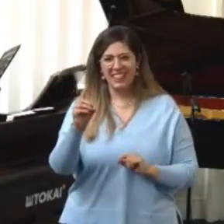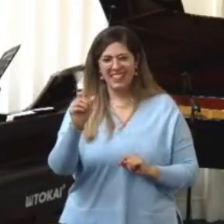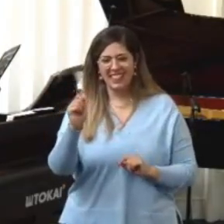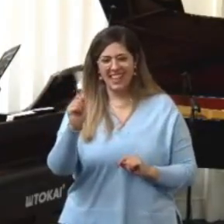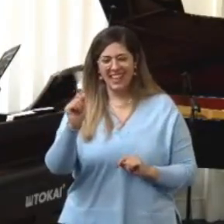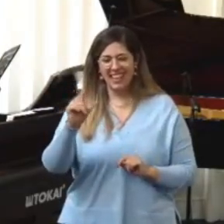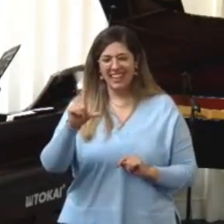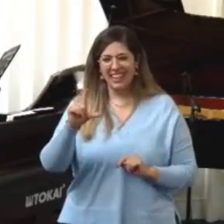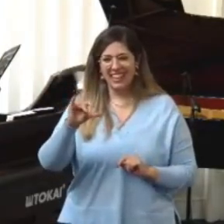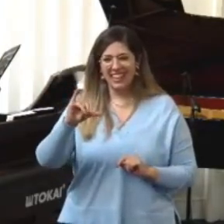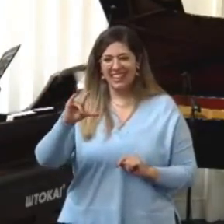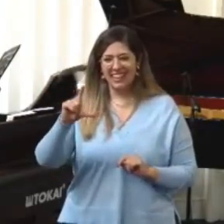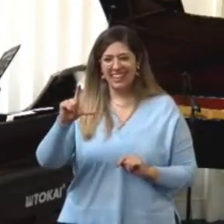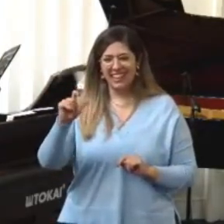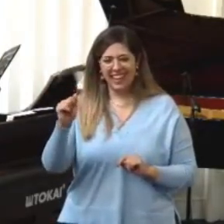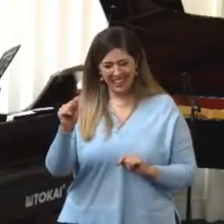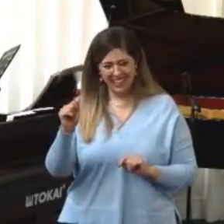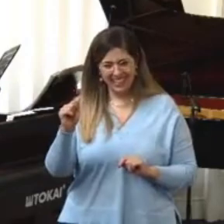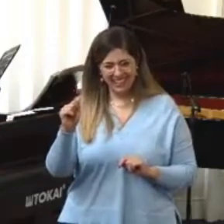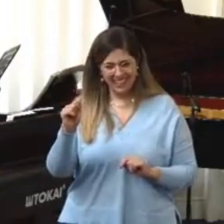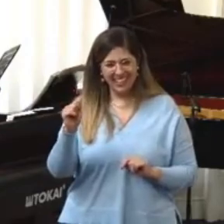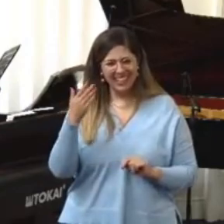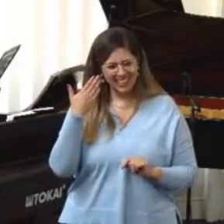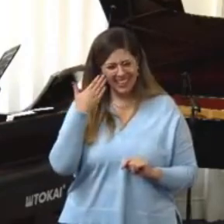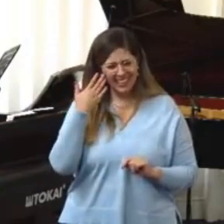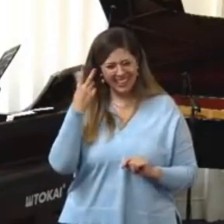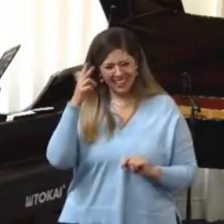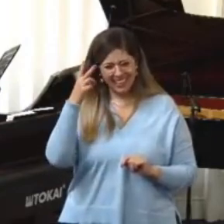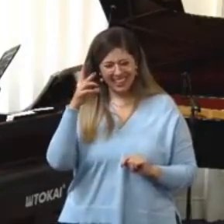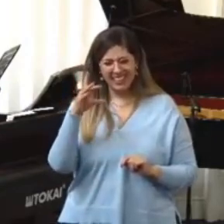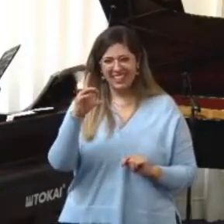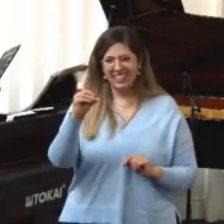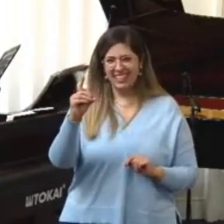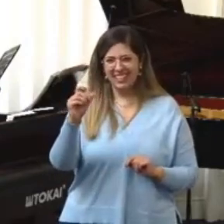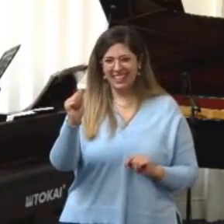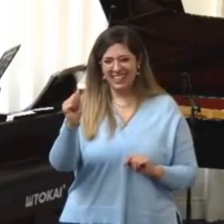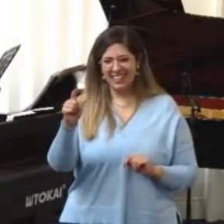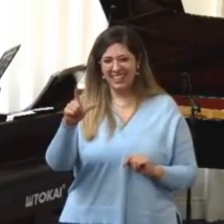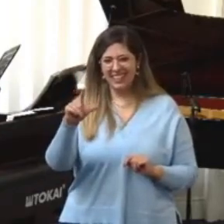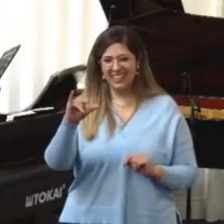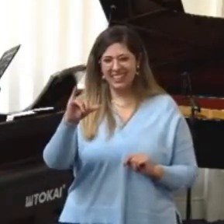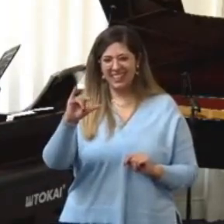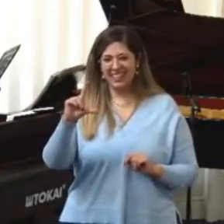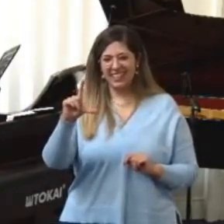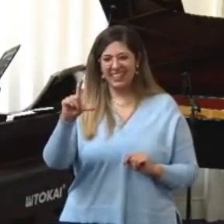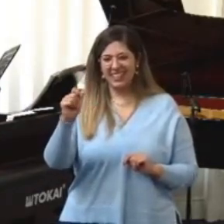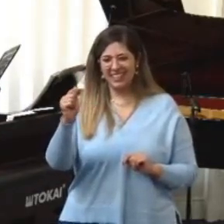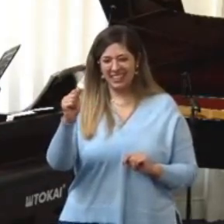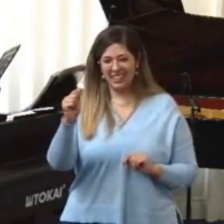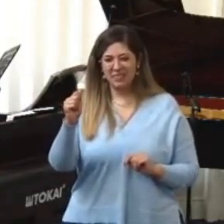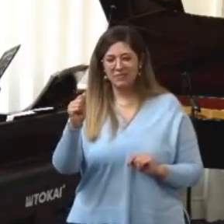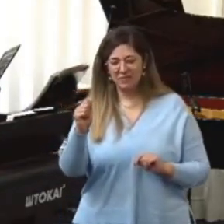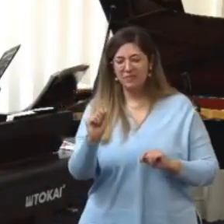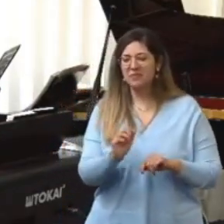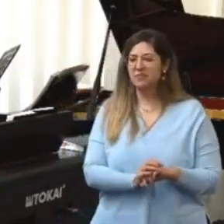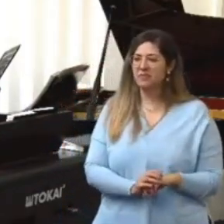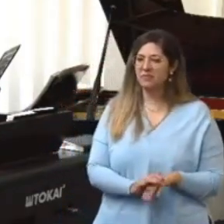chegar ao final da sua vida, traído por sua esposa Dalila, a sua